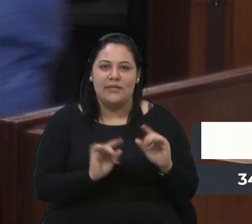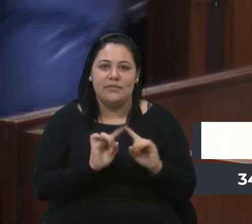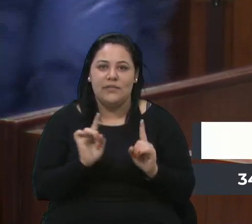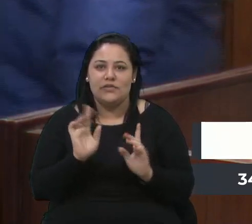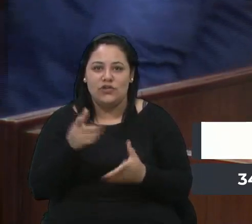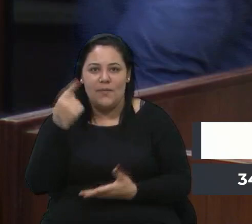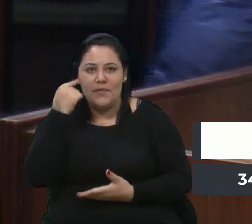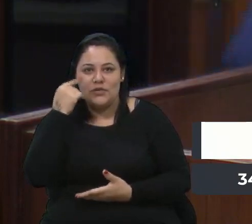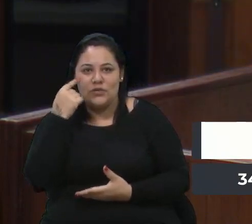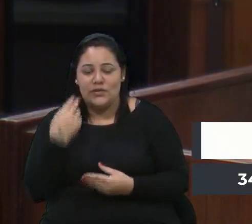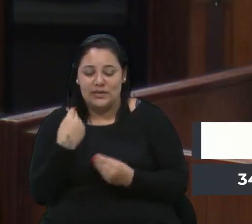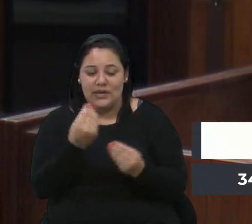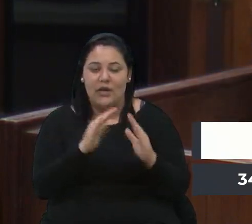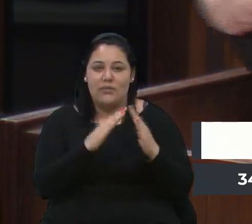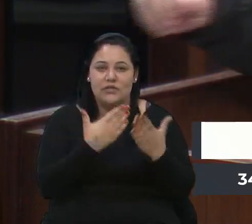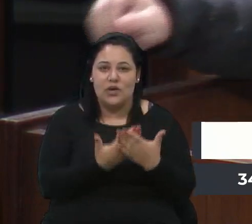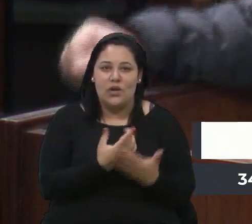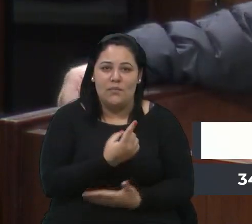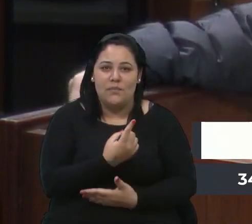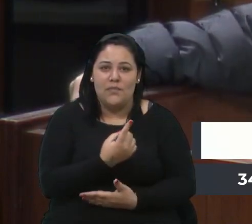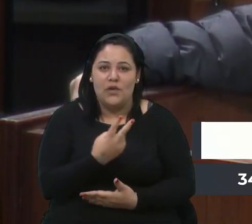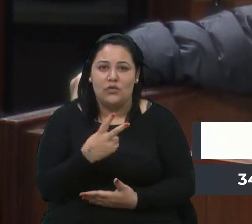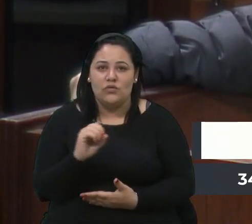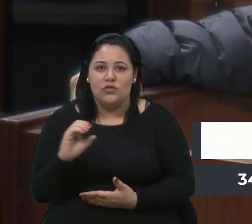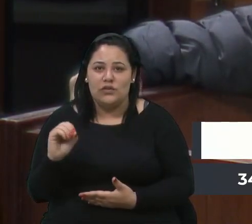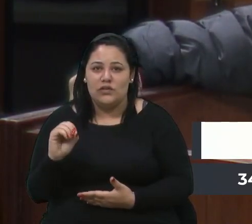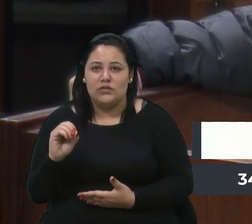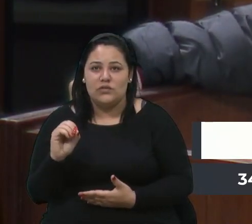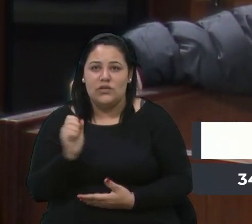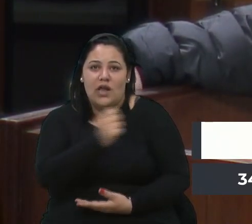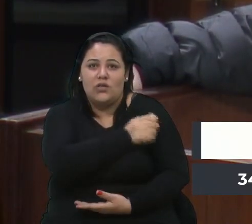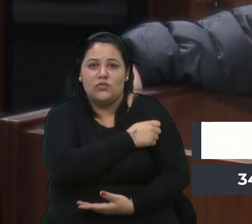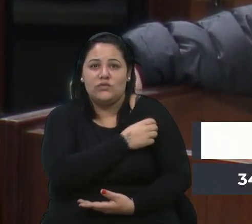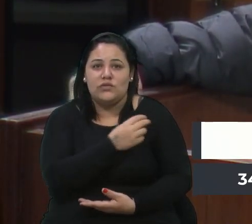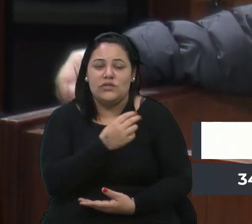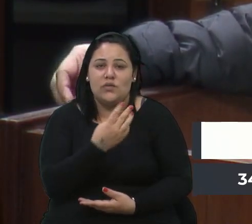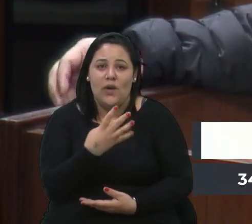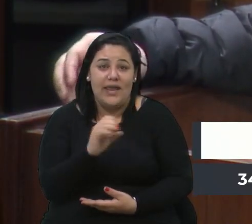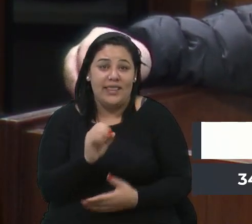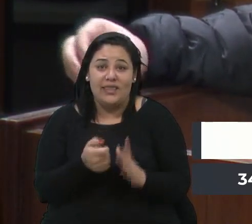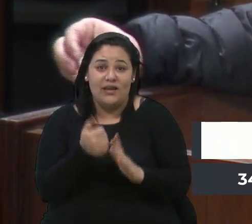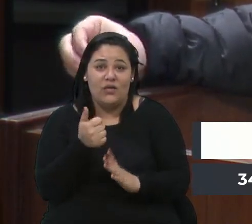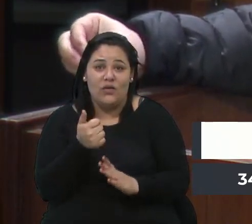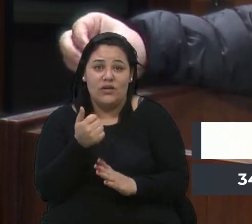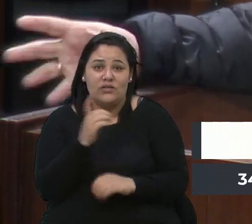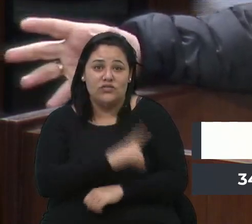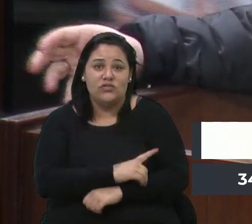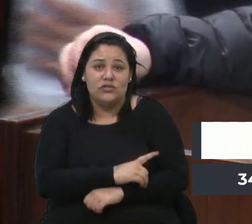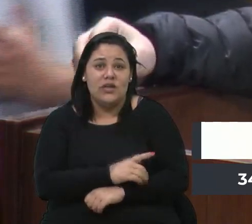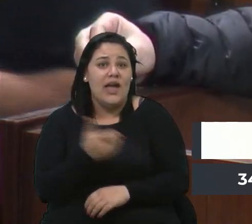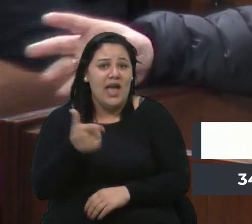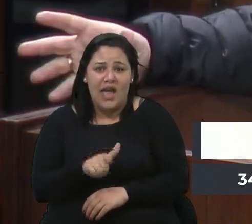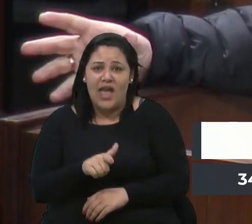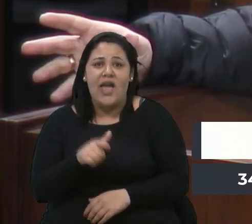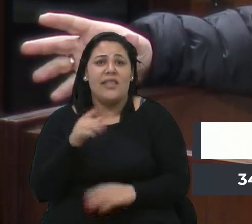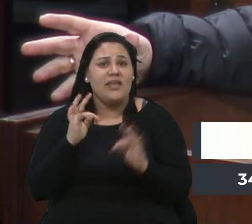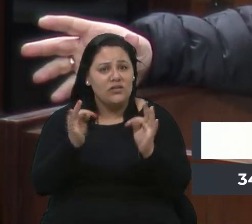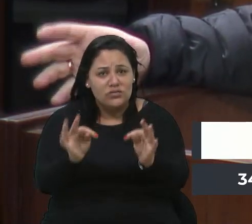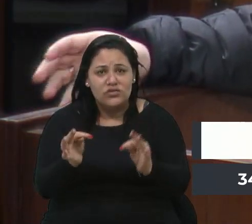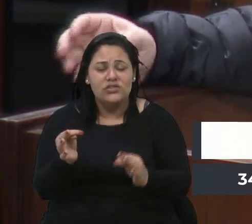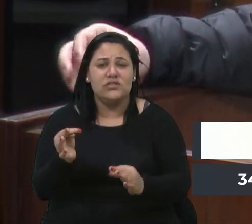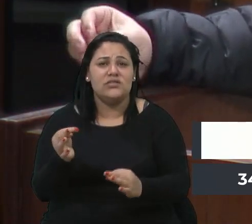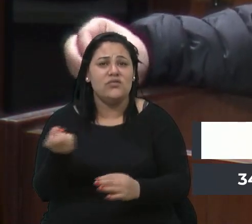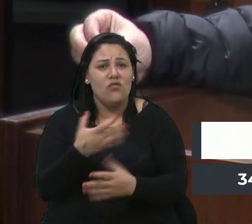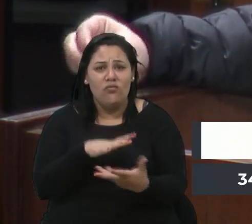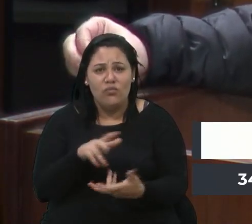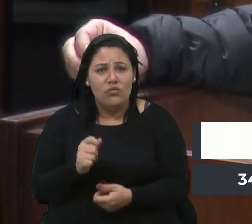Ues, entregar uma escola de 1.200 alunos em 37 dias? Isso é coisa de outro mundo, isso é um recorde. E o